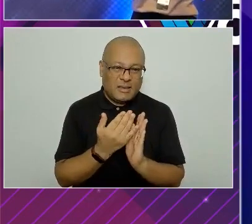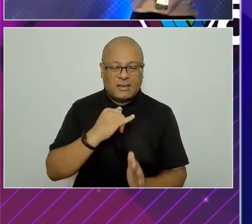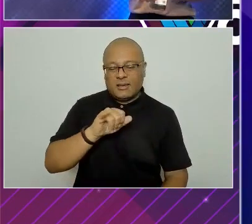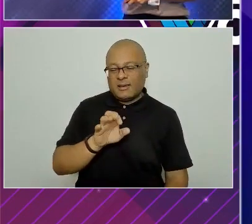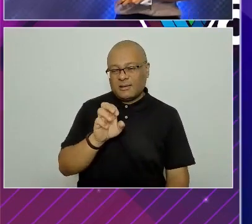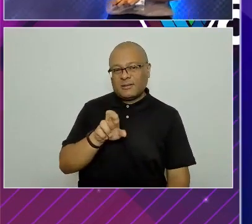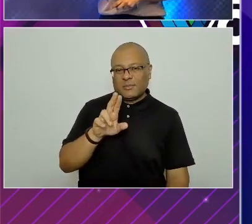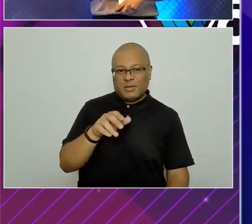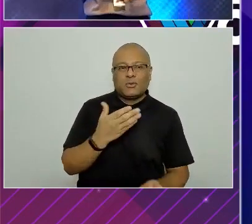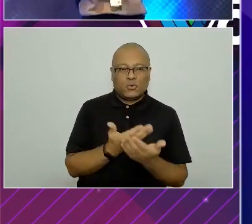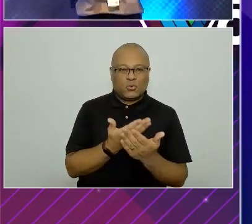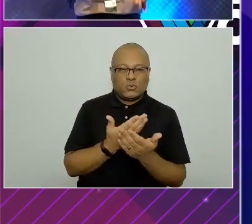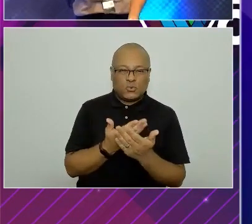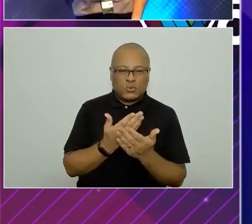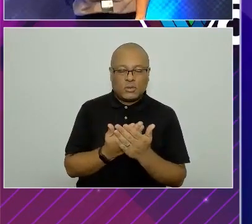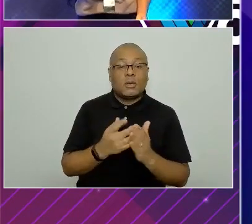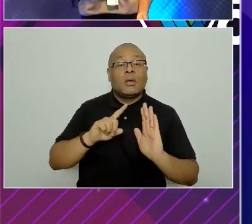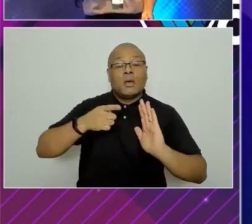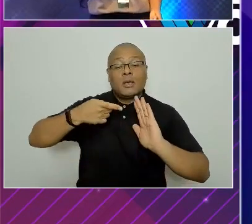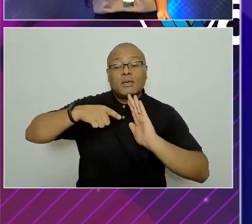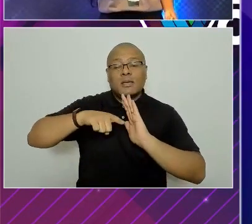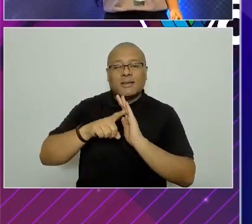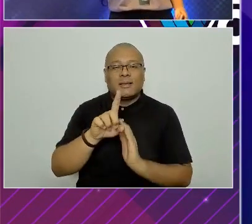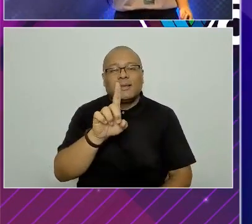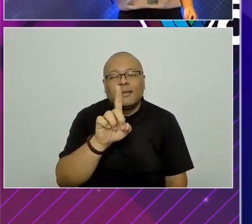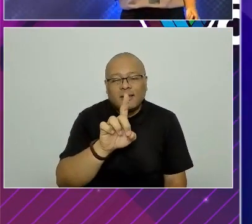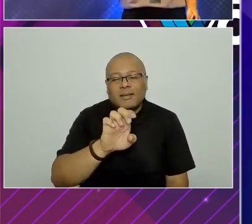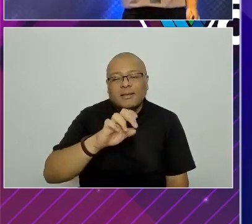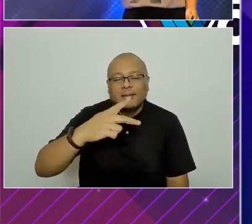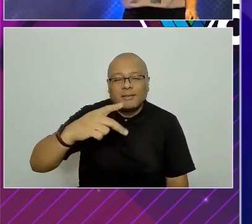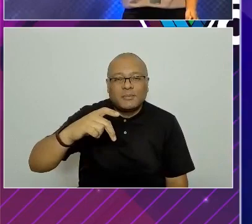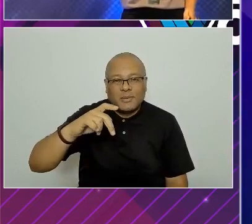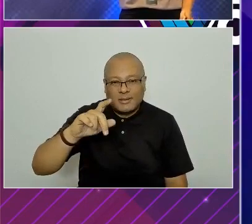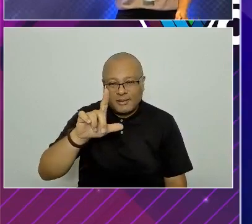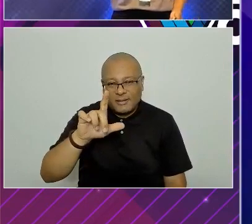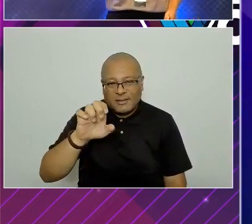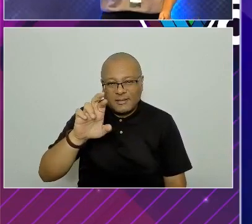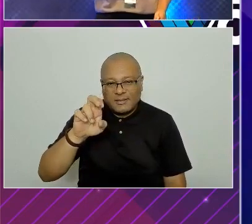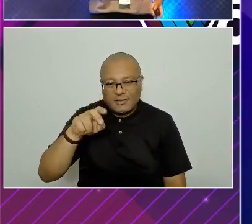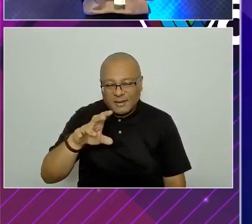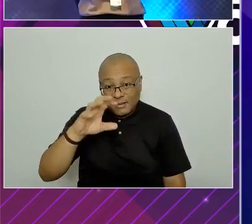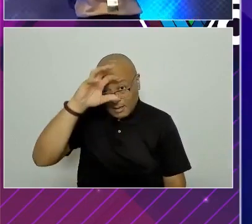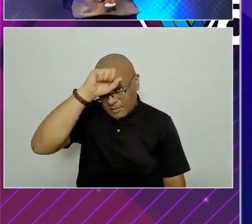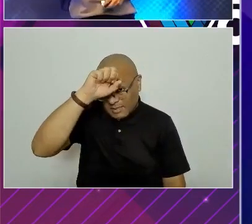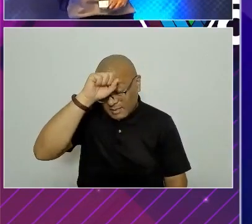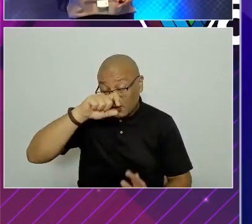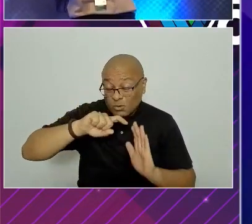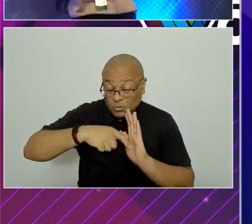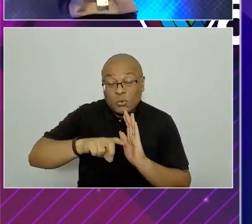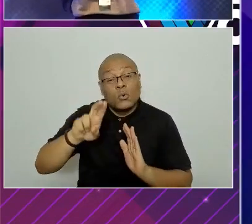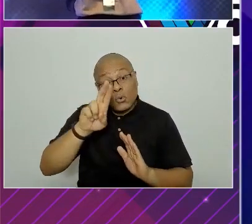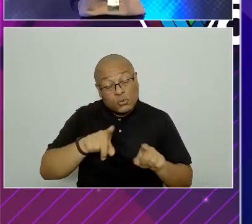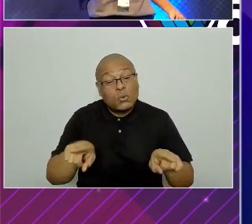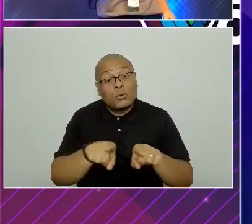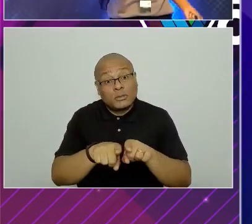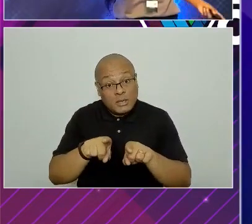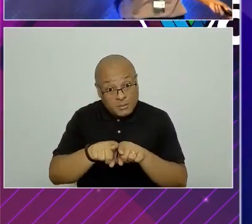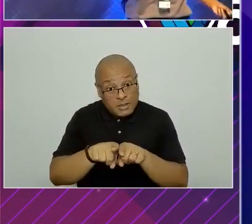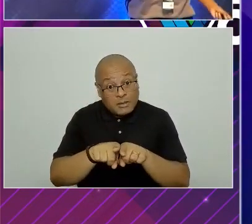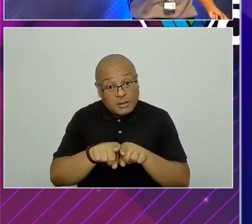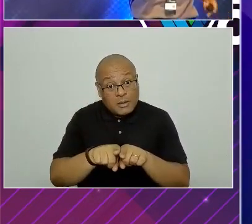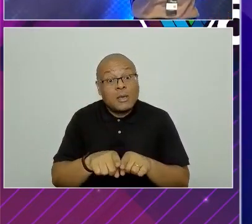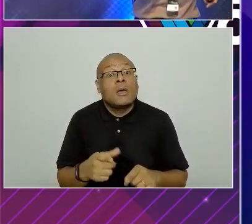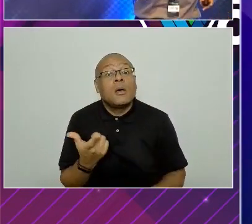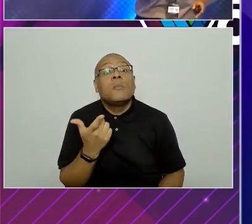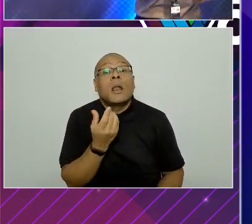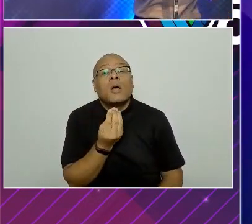estudos, né, sobre Deep Learning, que eles também utilizaram foi uma rede, uma RNC, né, uma rede neural convolucional, também para